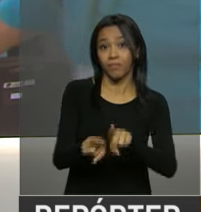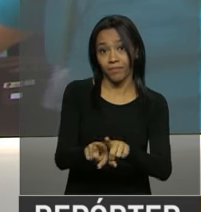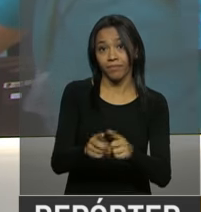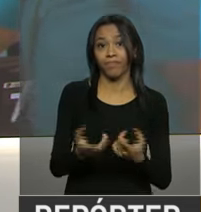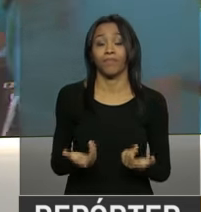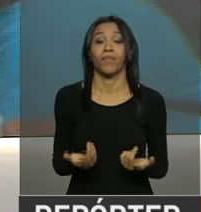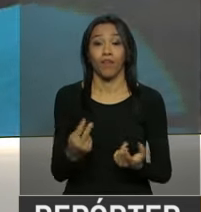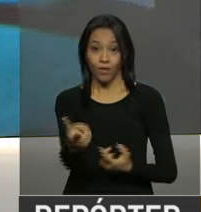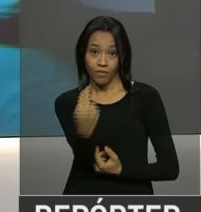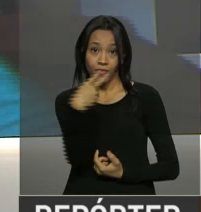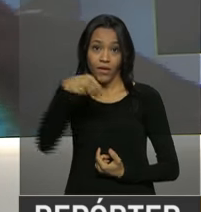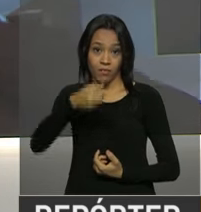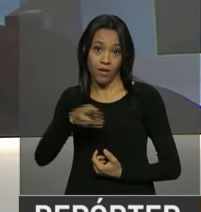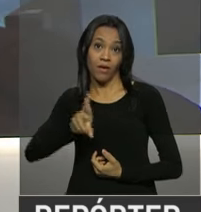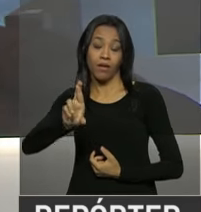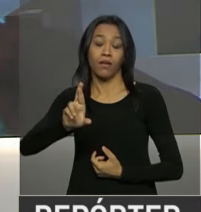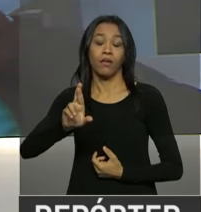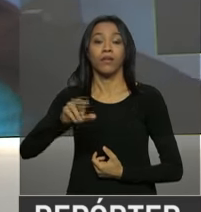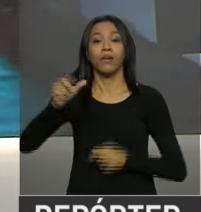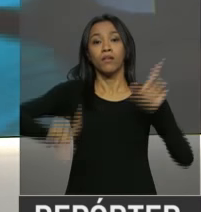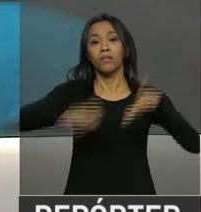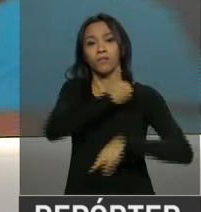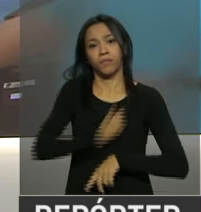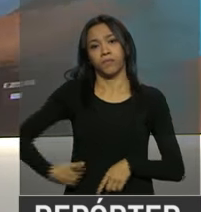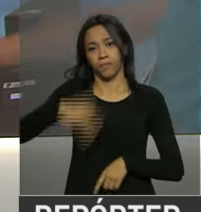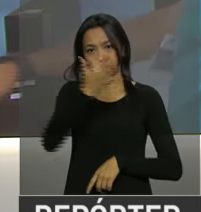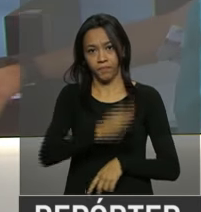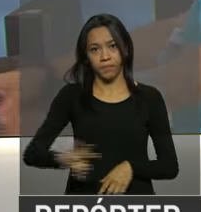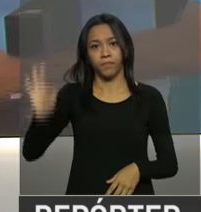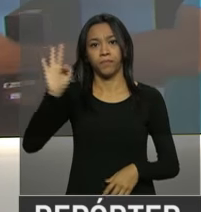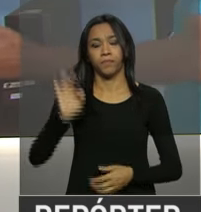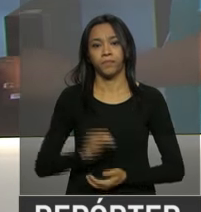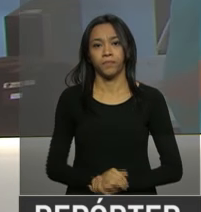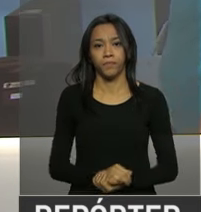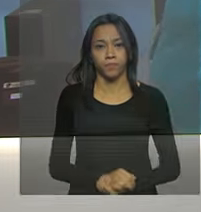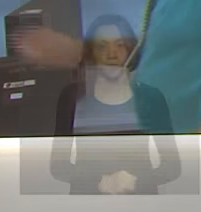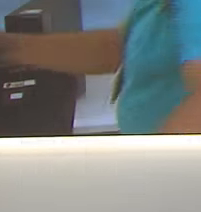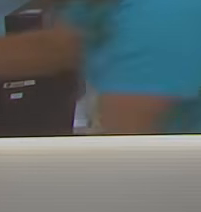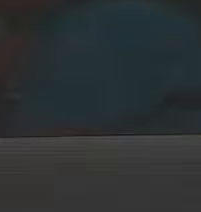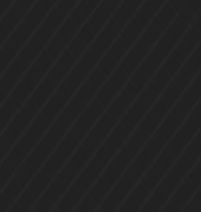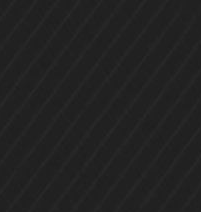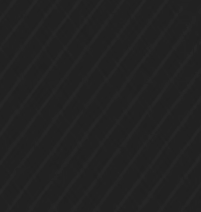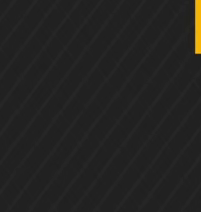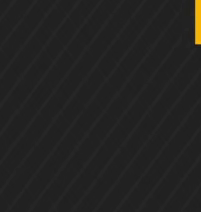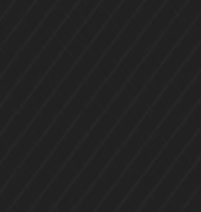Facebook. Continue com a gente aqui na NBR, a TV do governo federal.